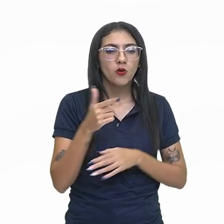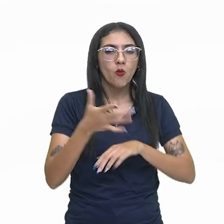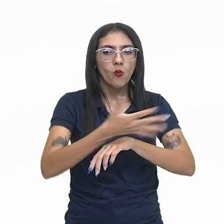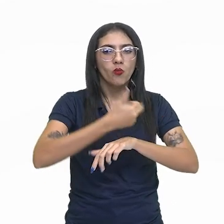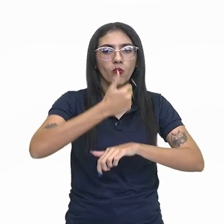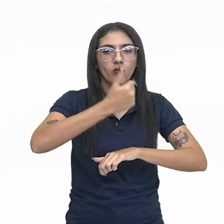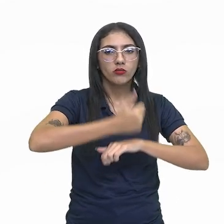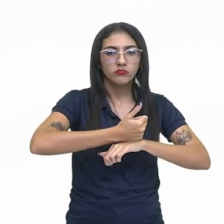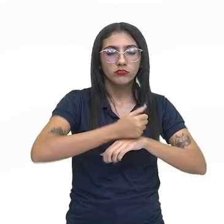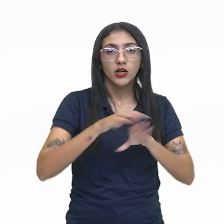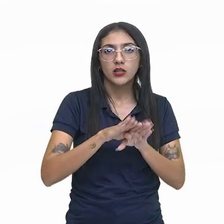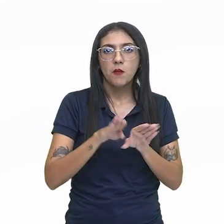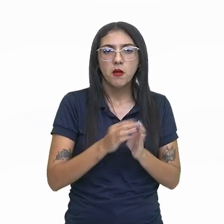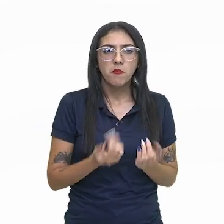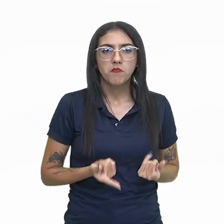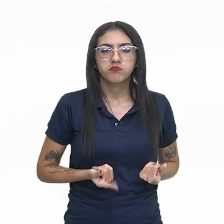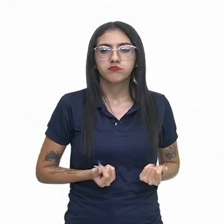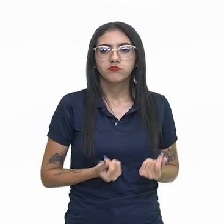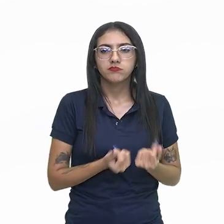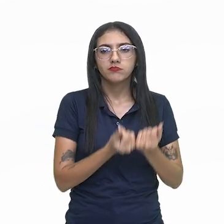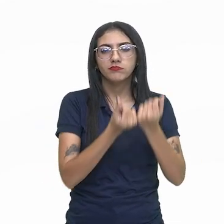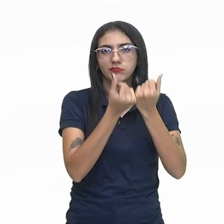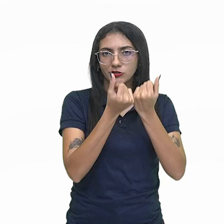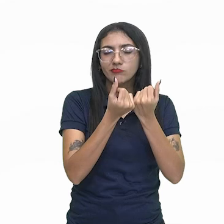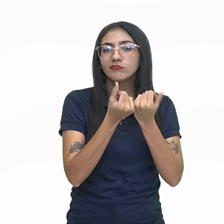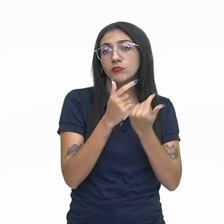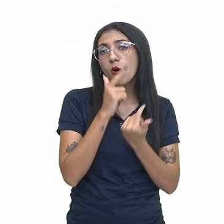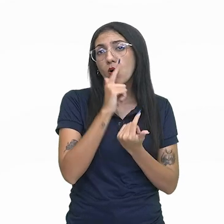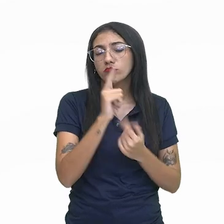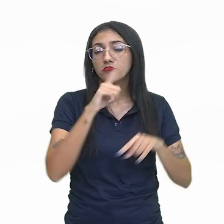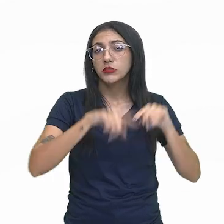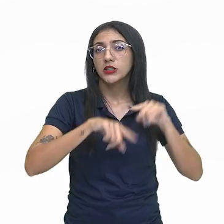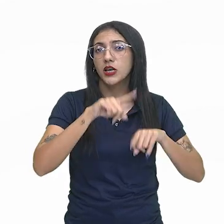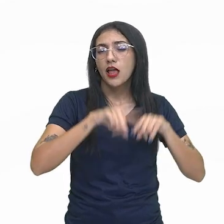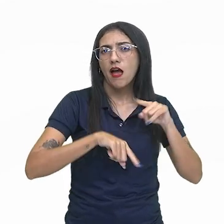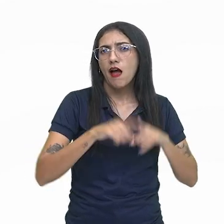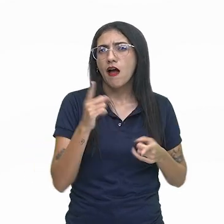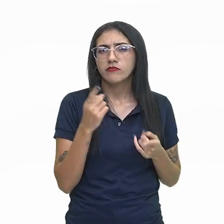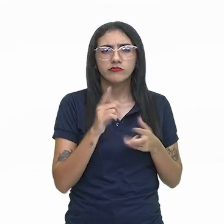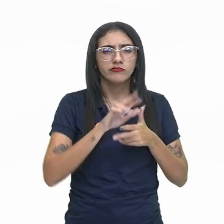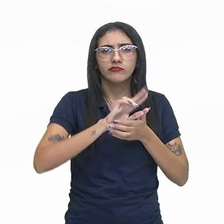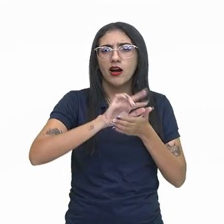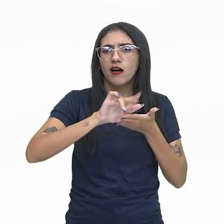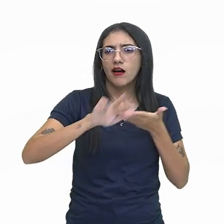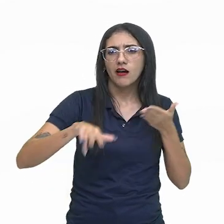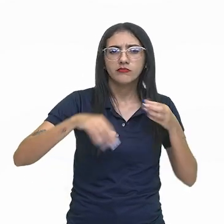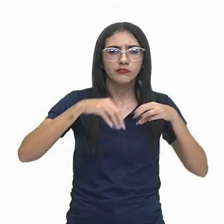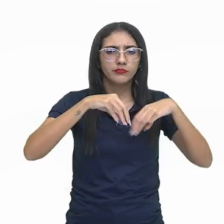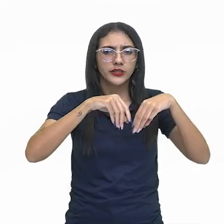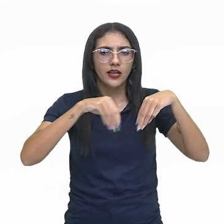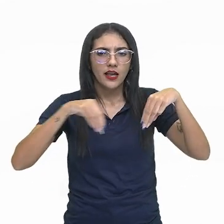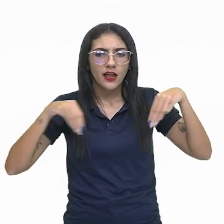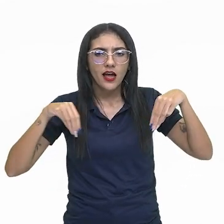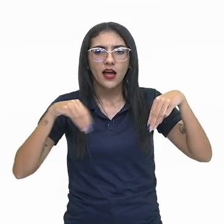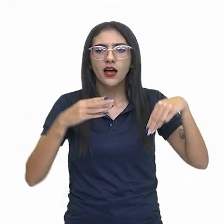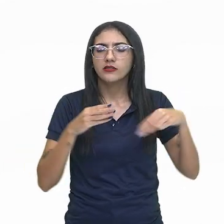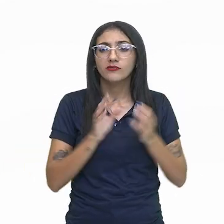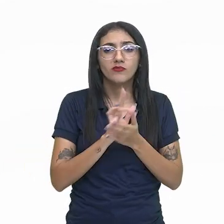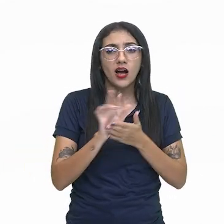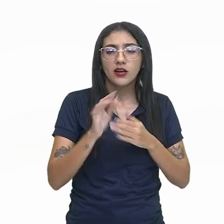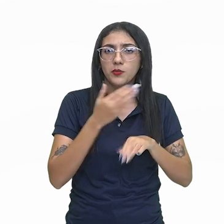também para o enriquecimento, né, em busca de minerais, de outras